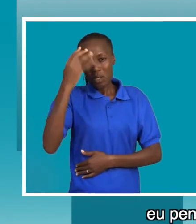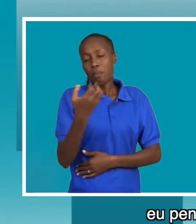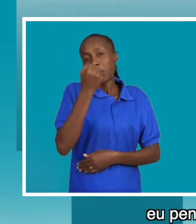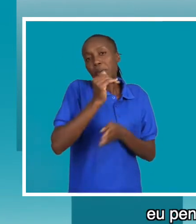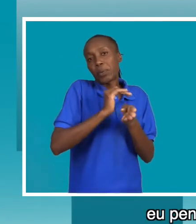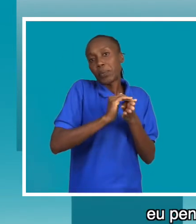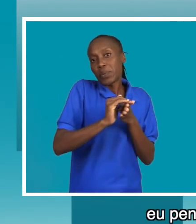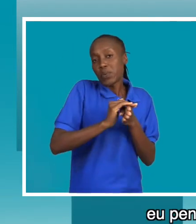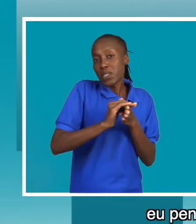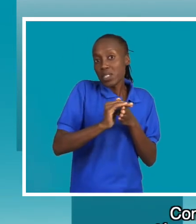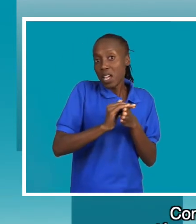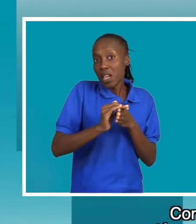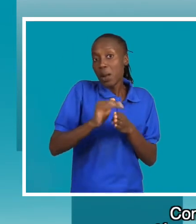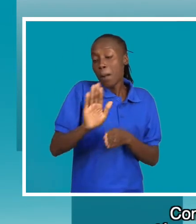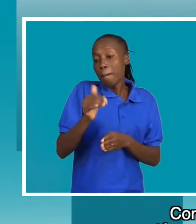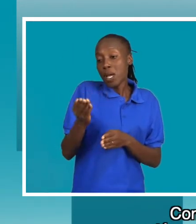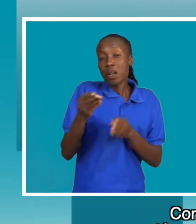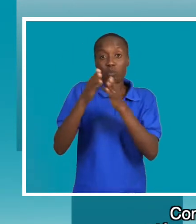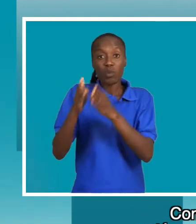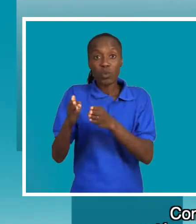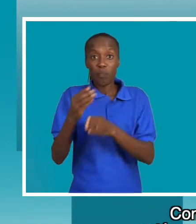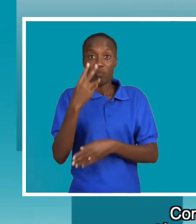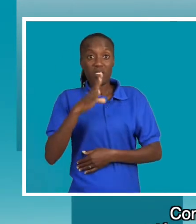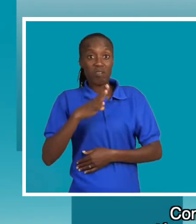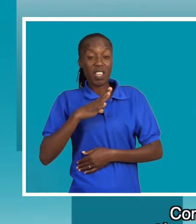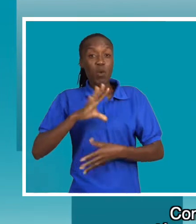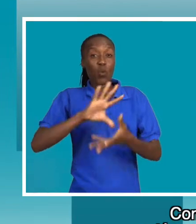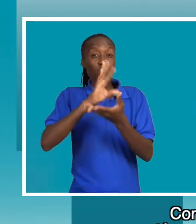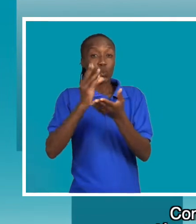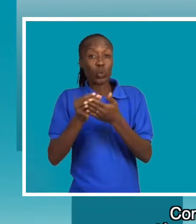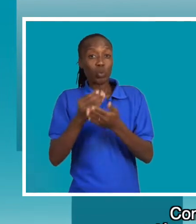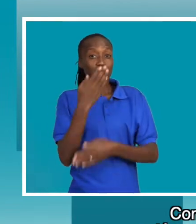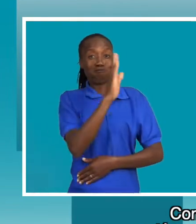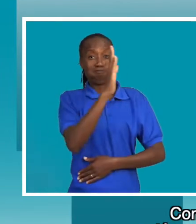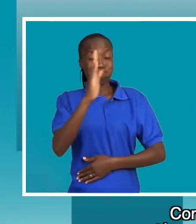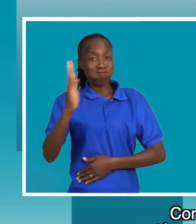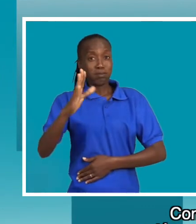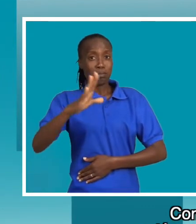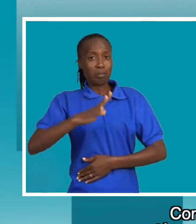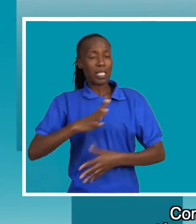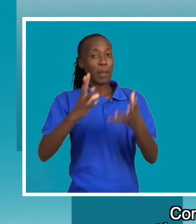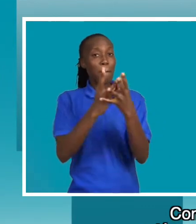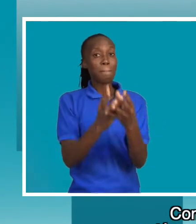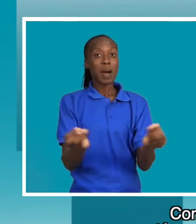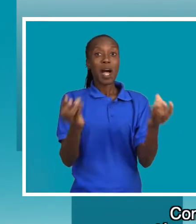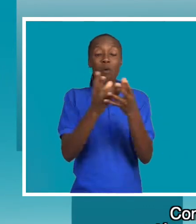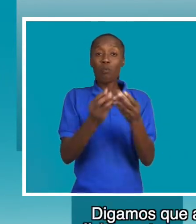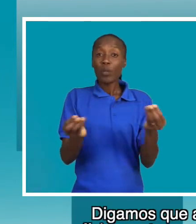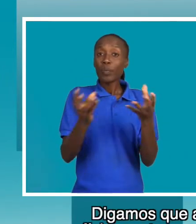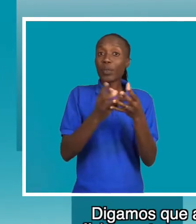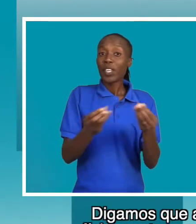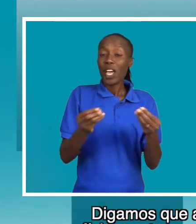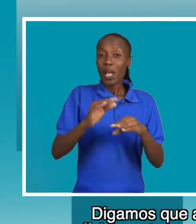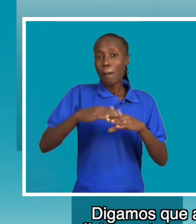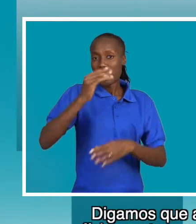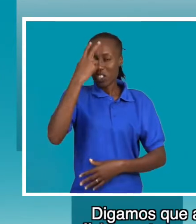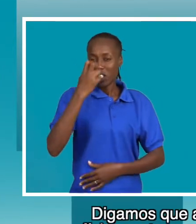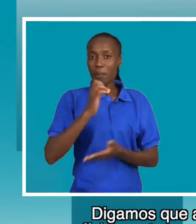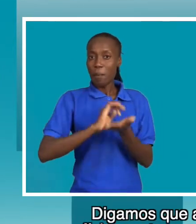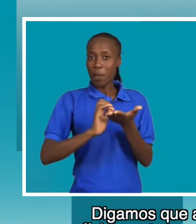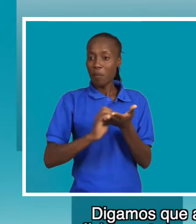pelos utentes. Como vê, essa partilheira toda está repleta só de material em braile. Digamos que